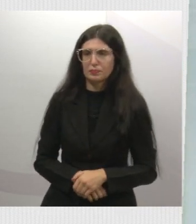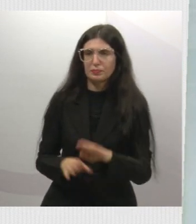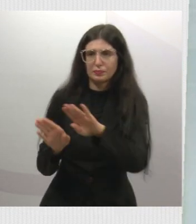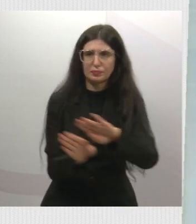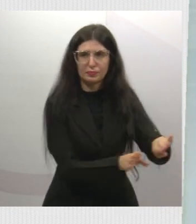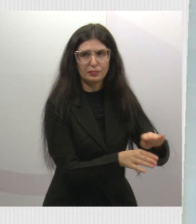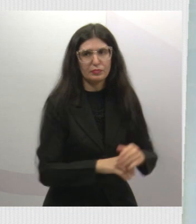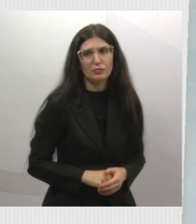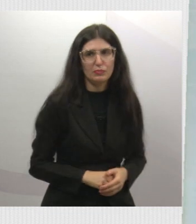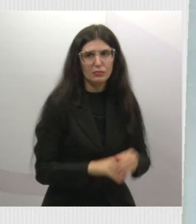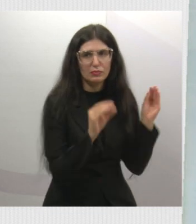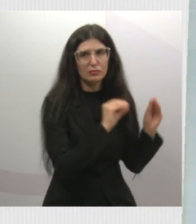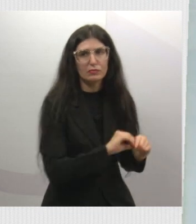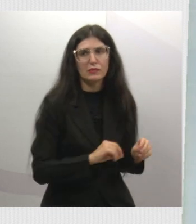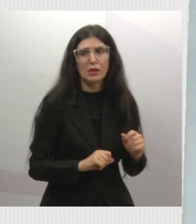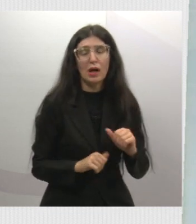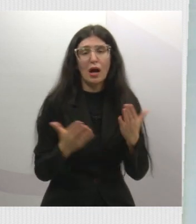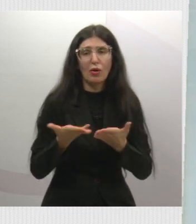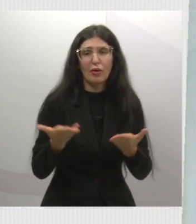Transferências de capital.